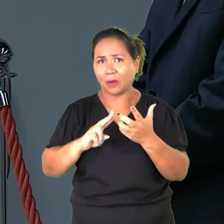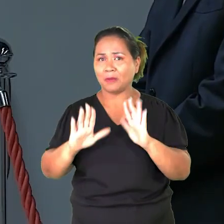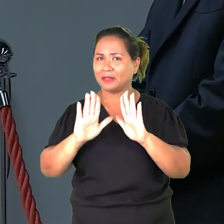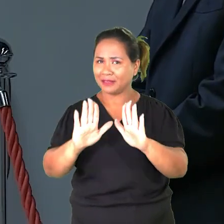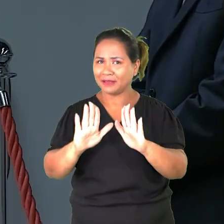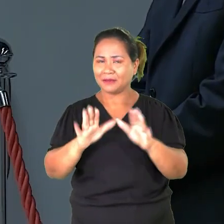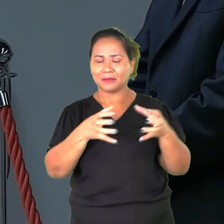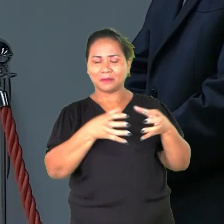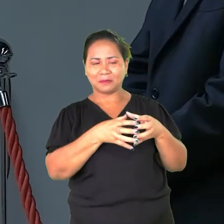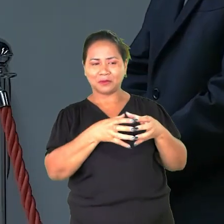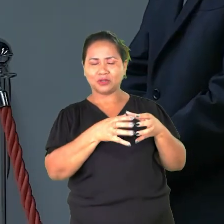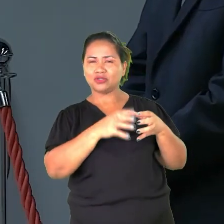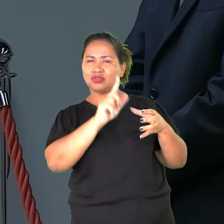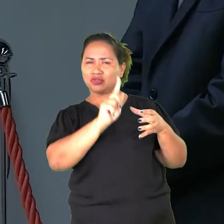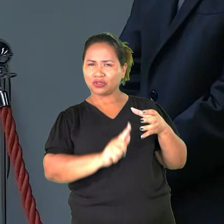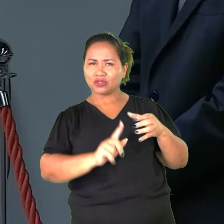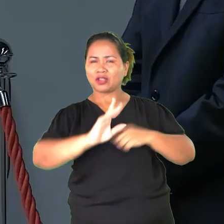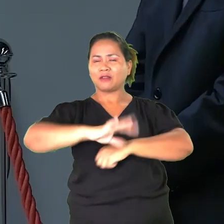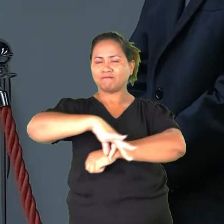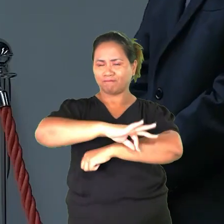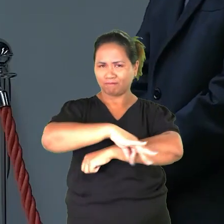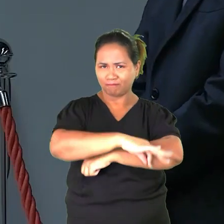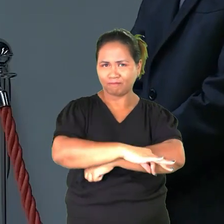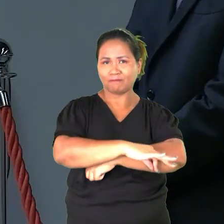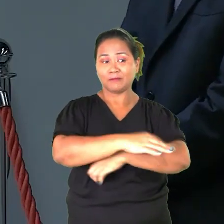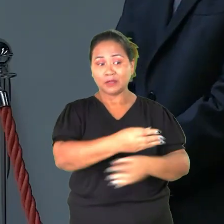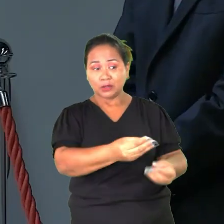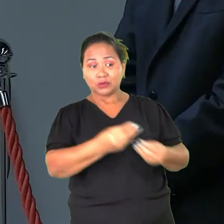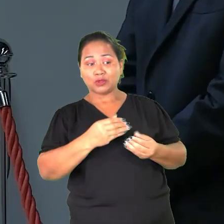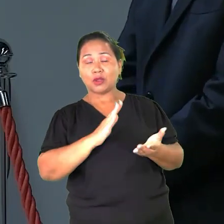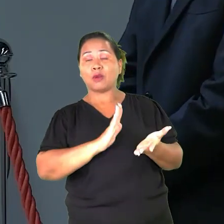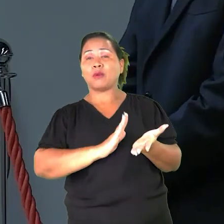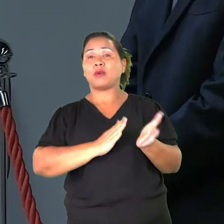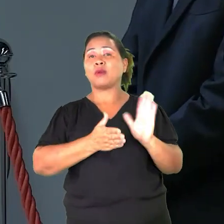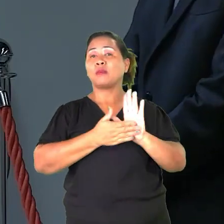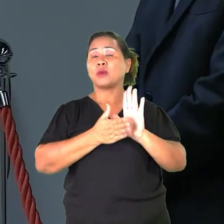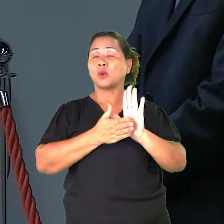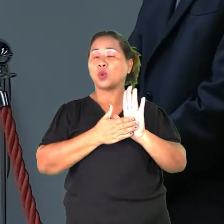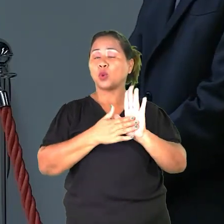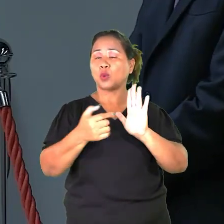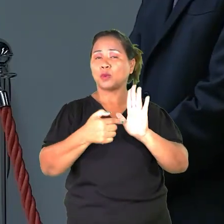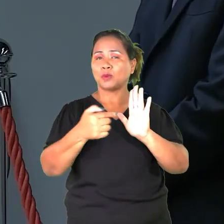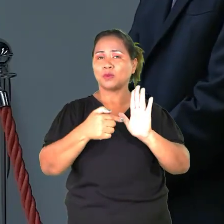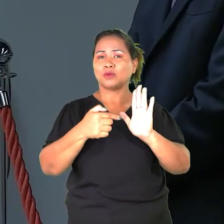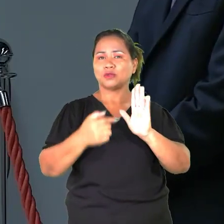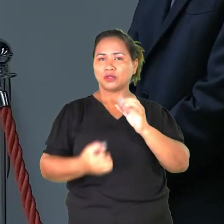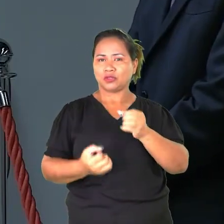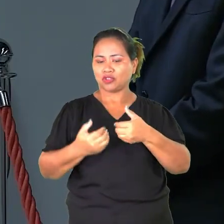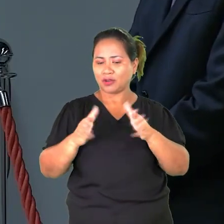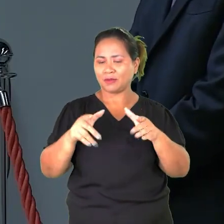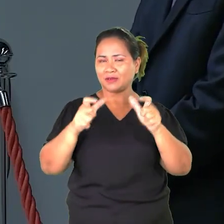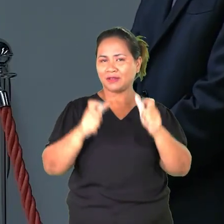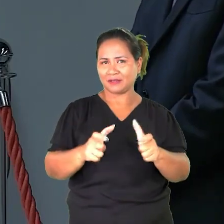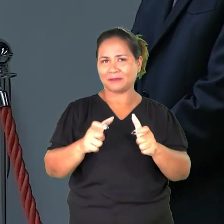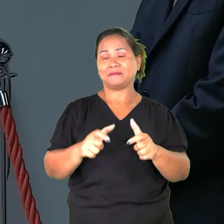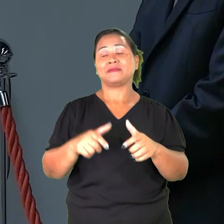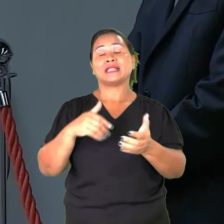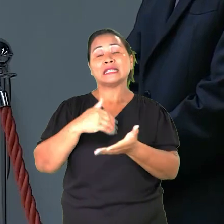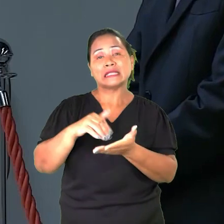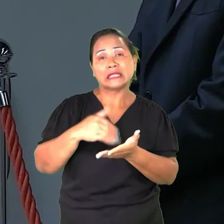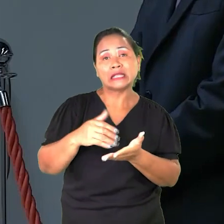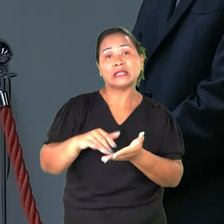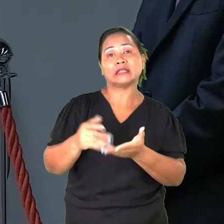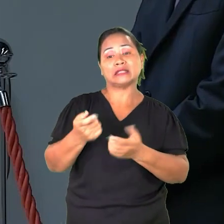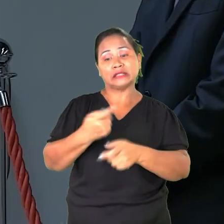de Gestão da Informação e Documental, através que trouxe a ideia de termos esse espaço. A Secretaria de